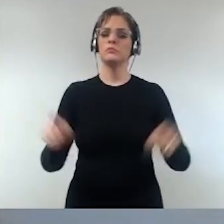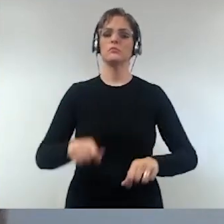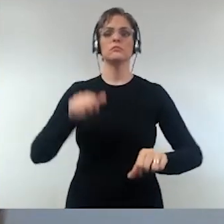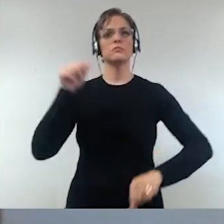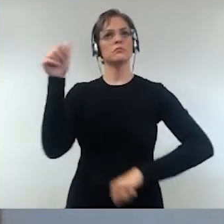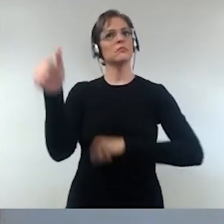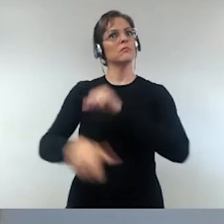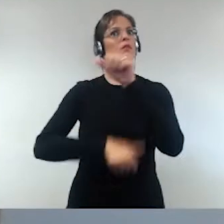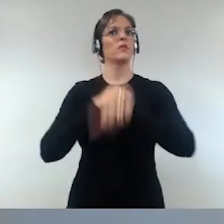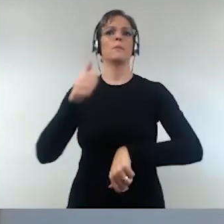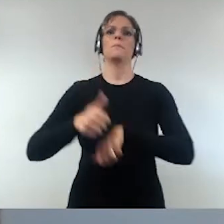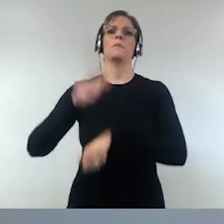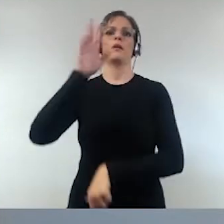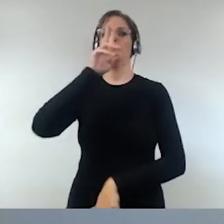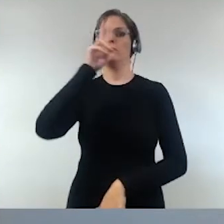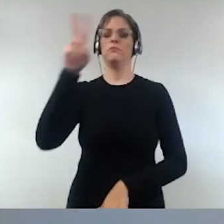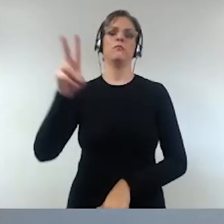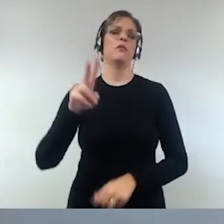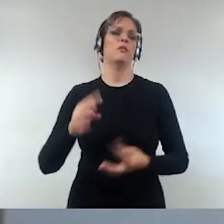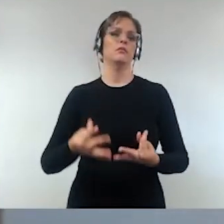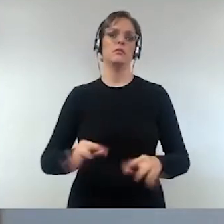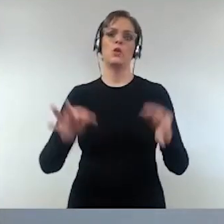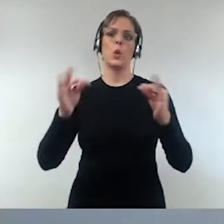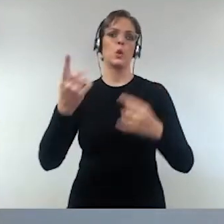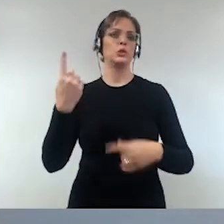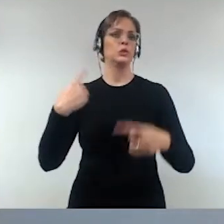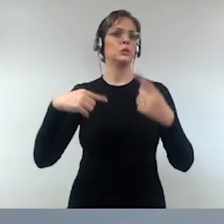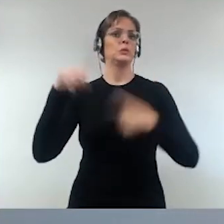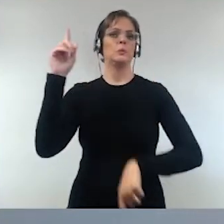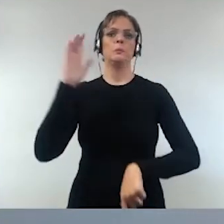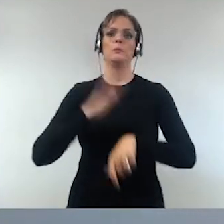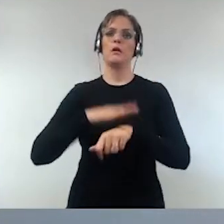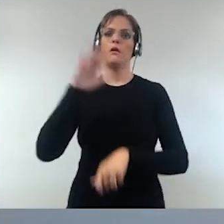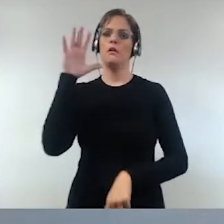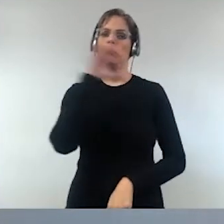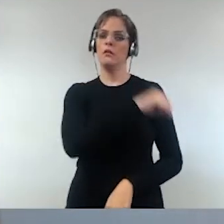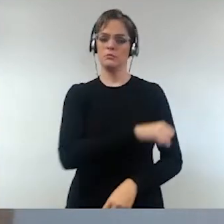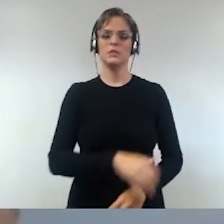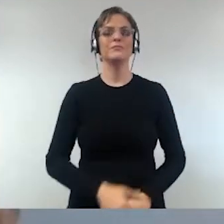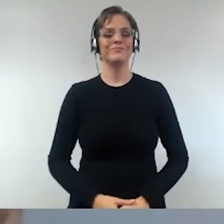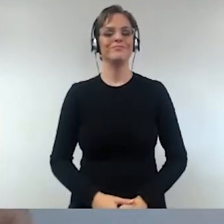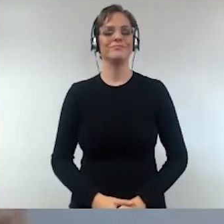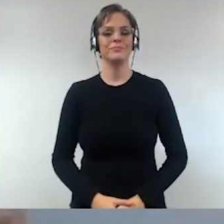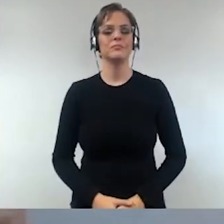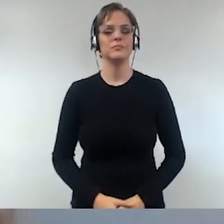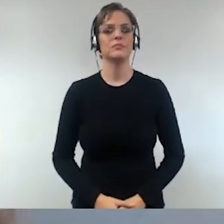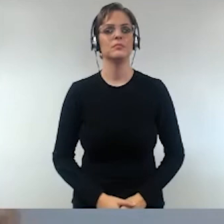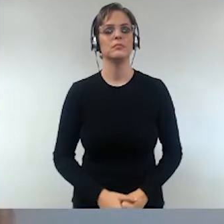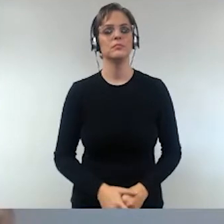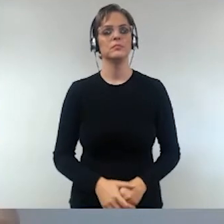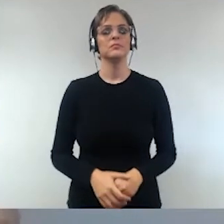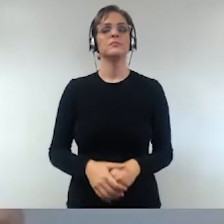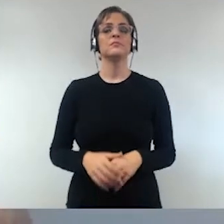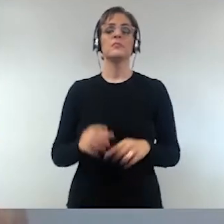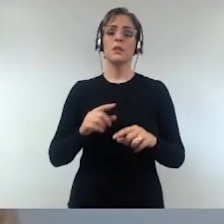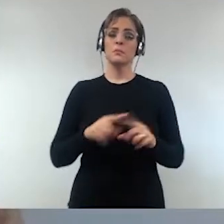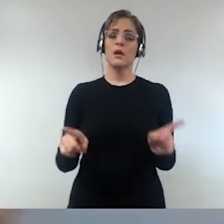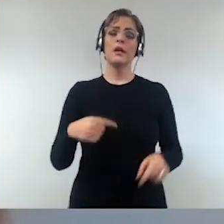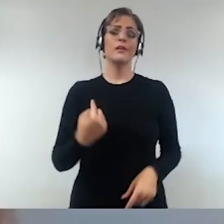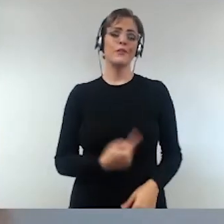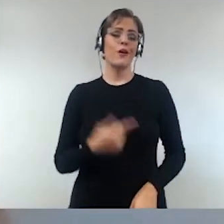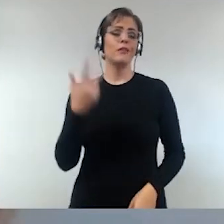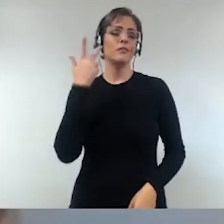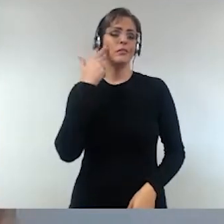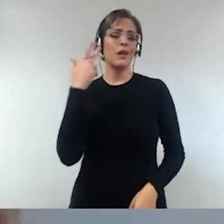a galope, ela catalisou esse processo, acelerou esse processo da revolução digital. E apesar da nossa resistência